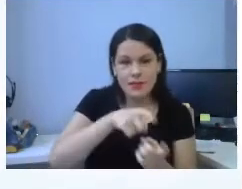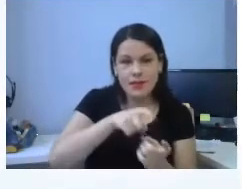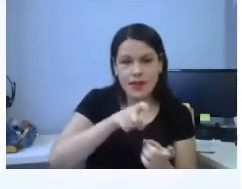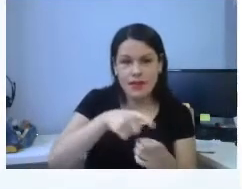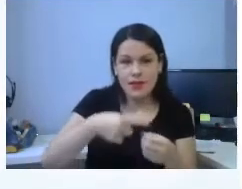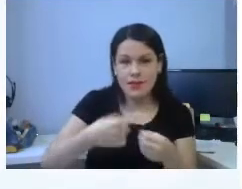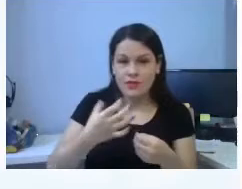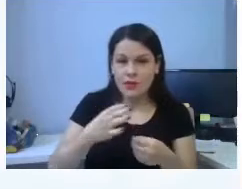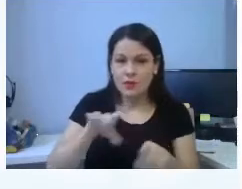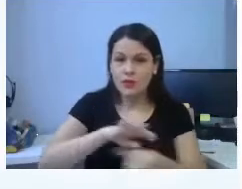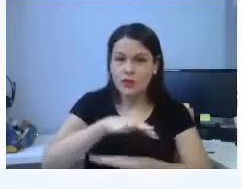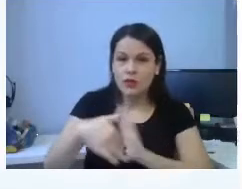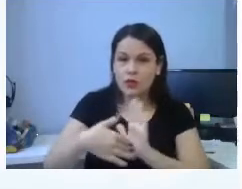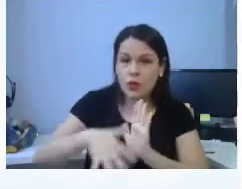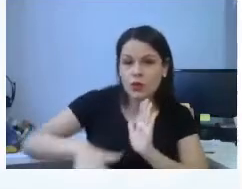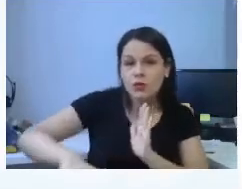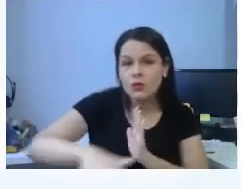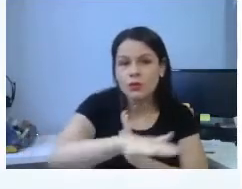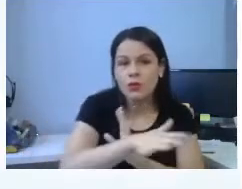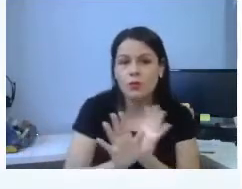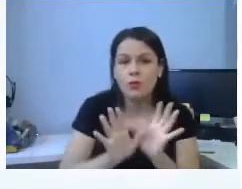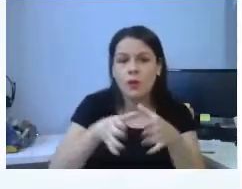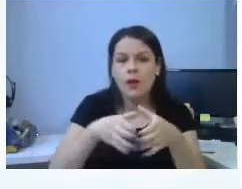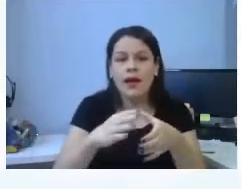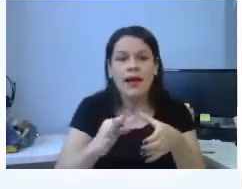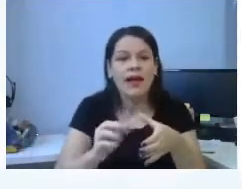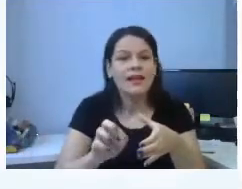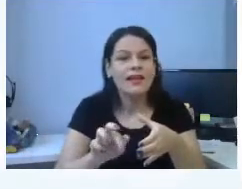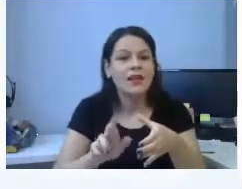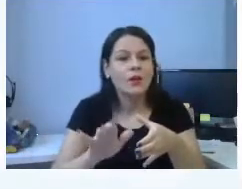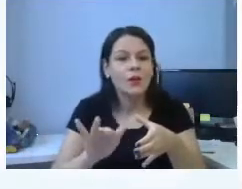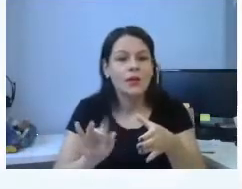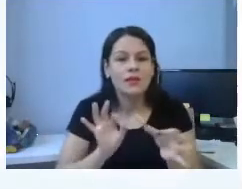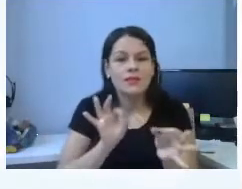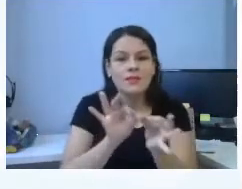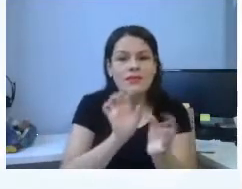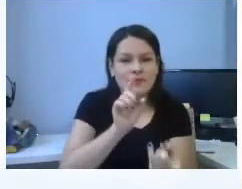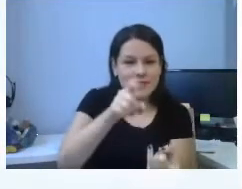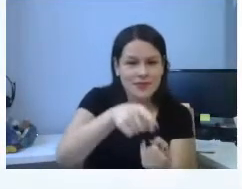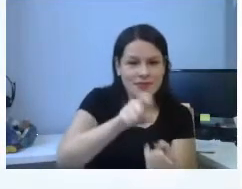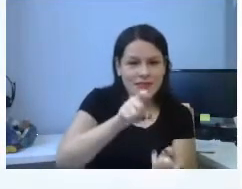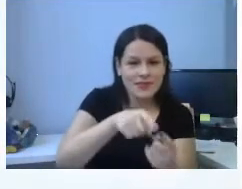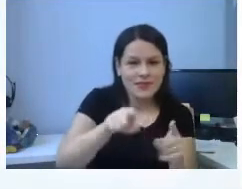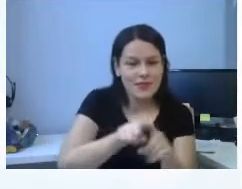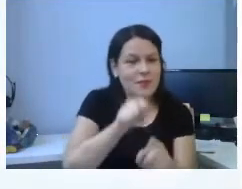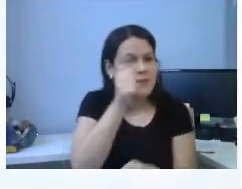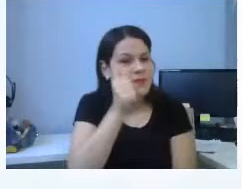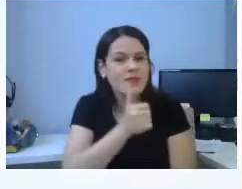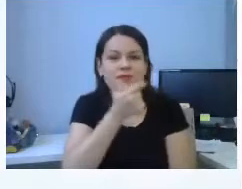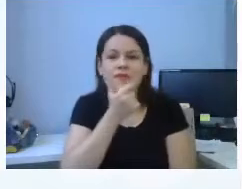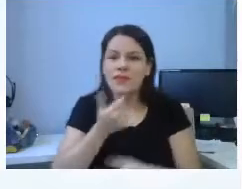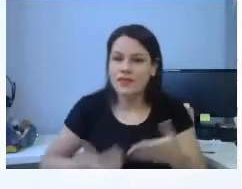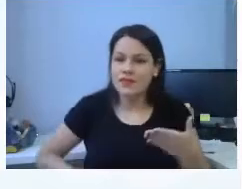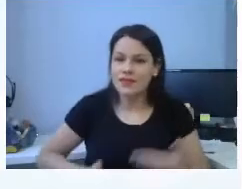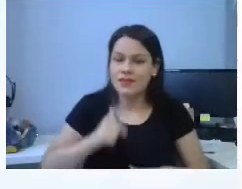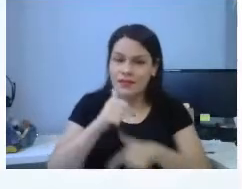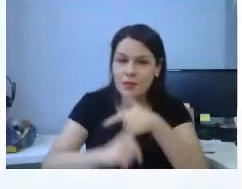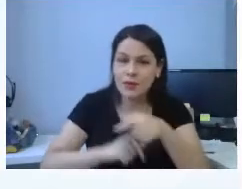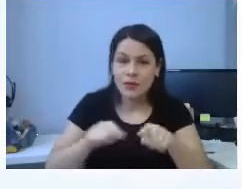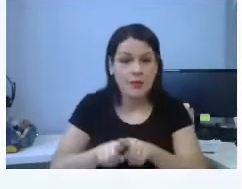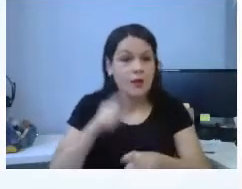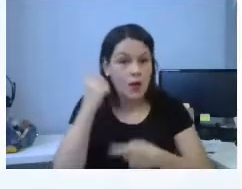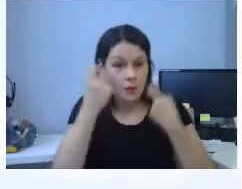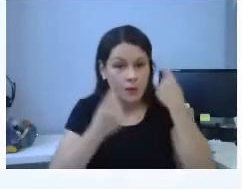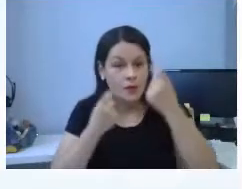essa categoria composta por trabalhadoras e trabalhadores, né, que, dentre outras coisas, tem uma preocupação muito grande